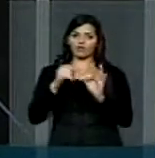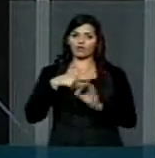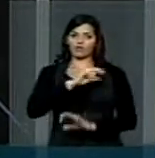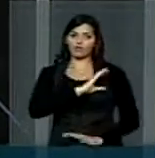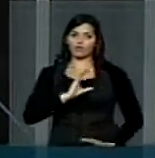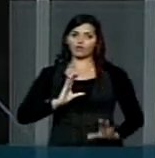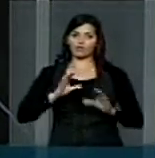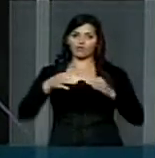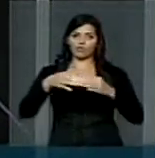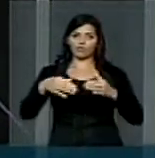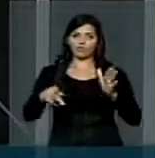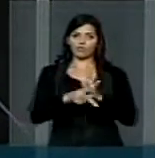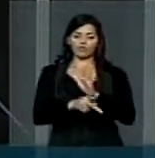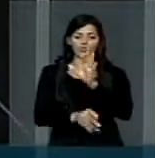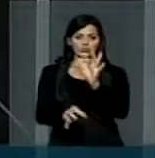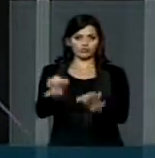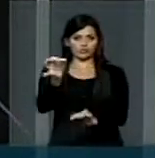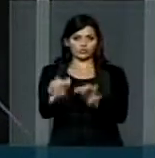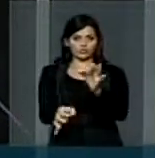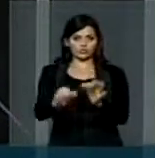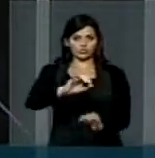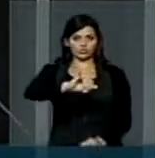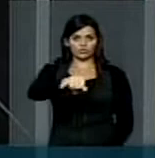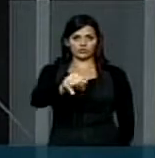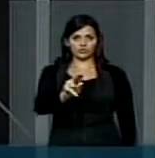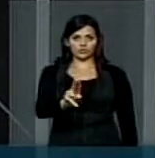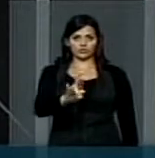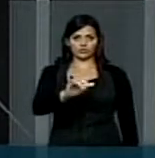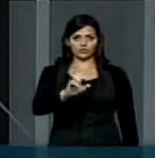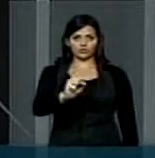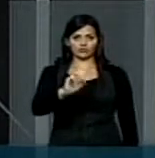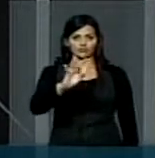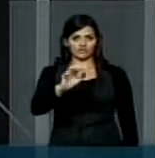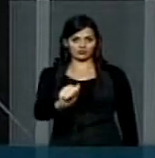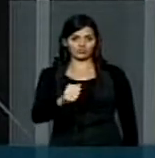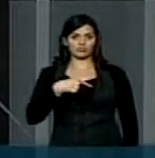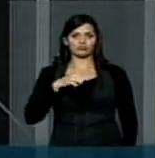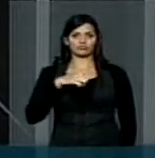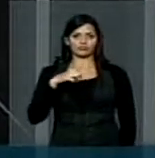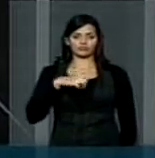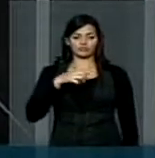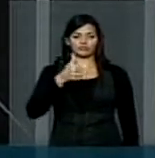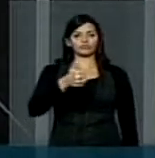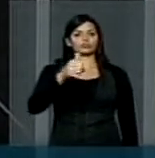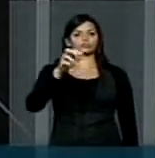comissão de juristas, composta por 15